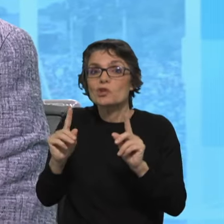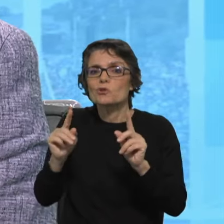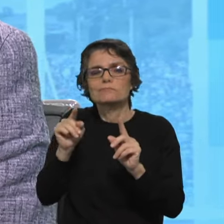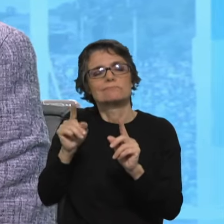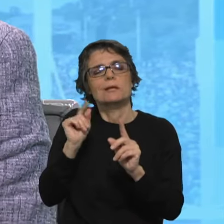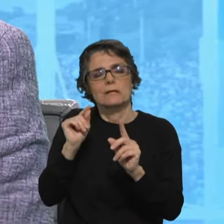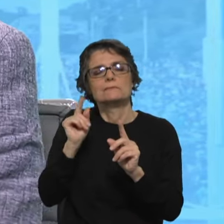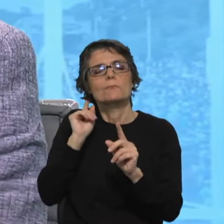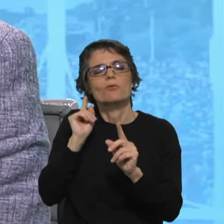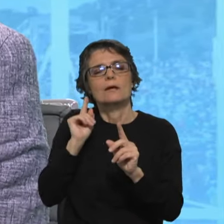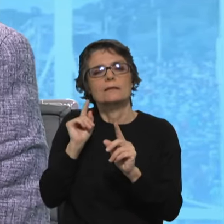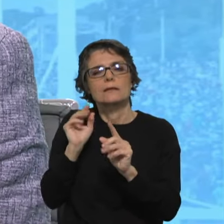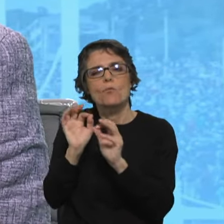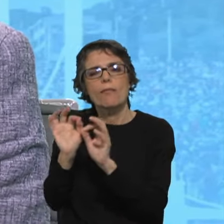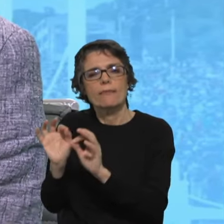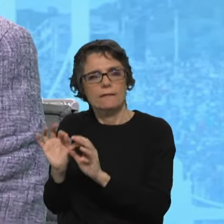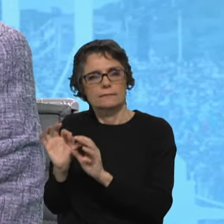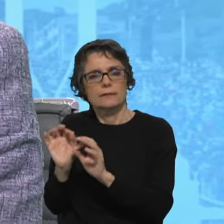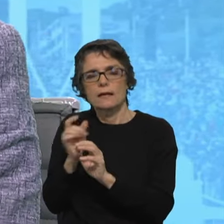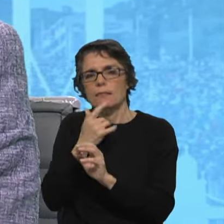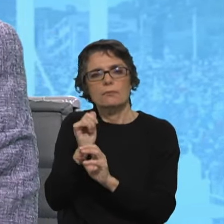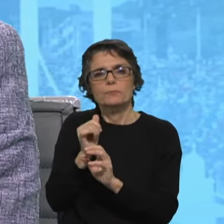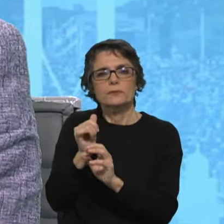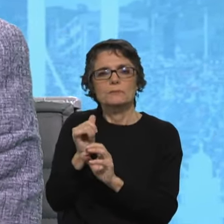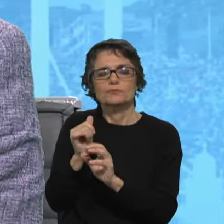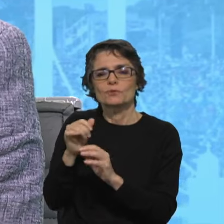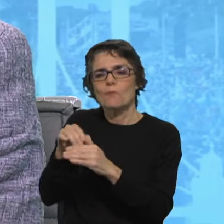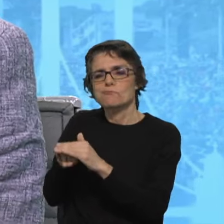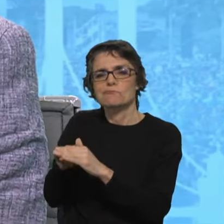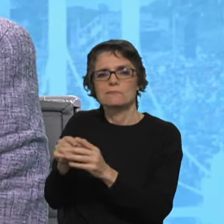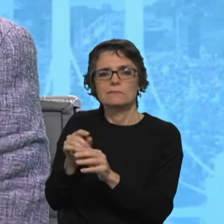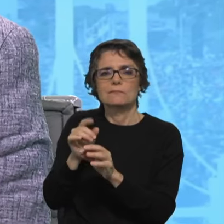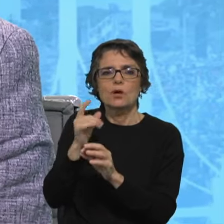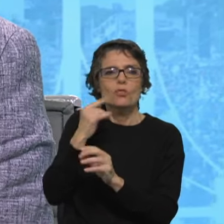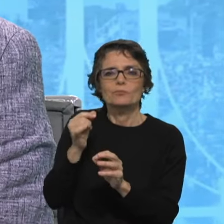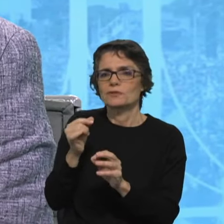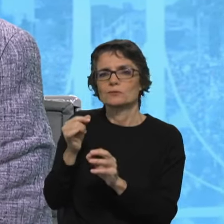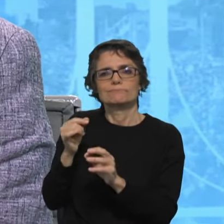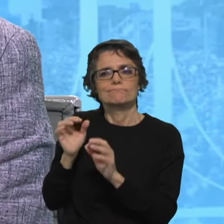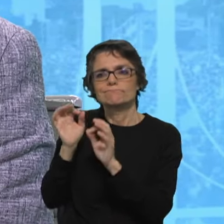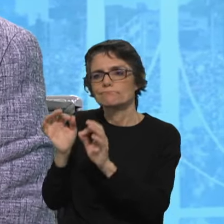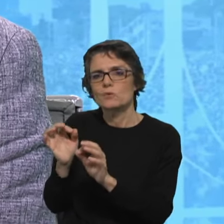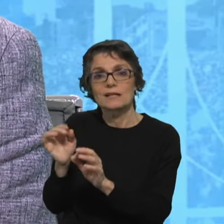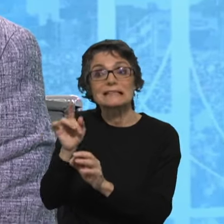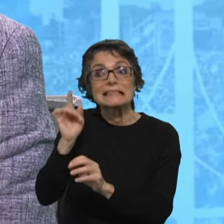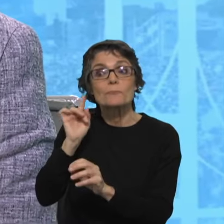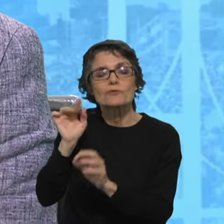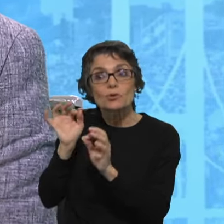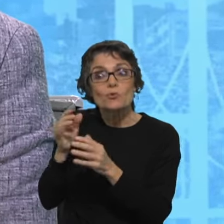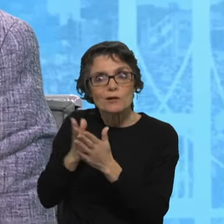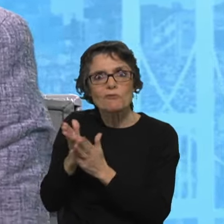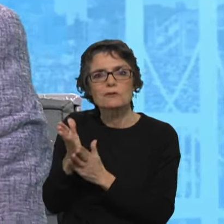enclausurado, não pode ser fechado no tempo, sou pena de morrer. E, portanto, este livro pretende ser